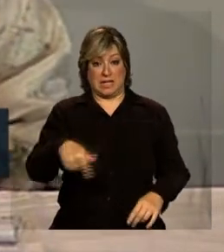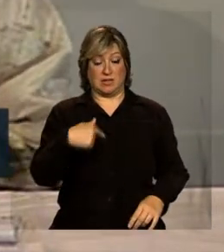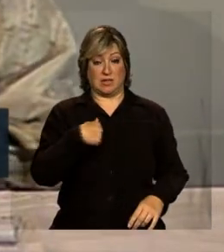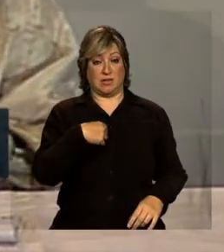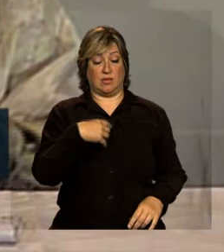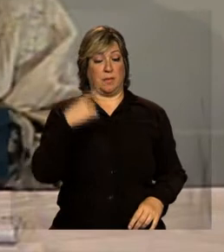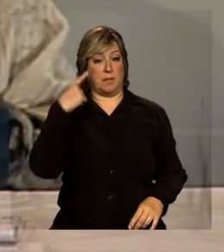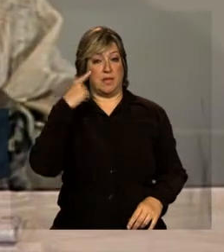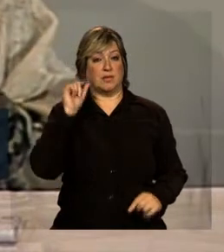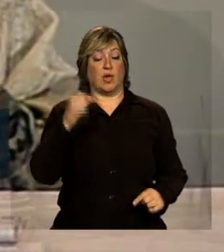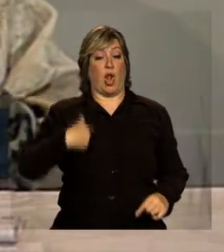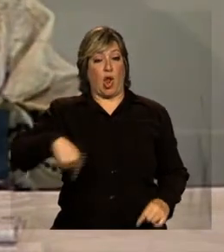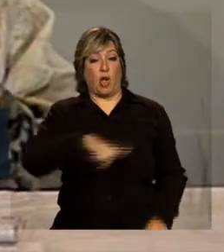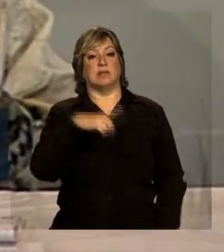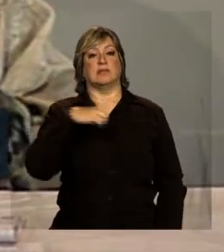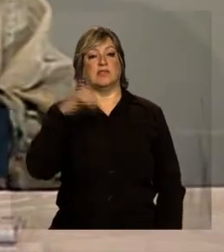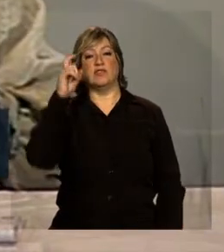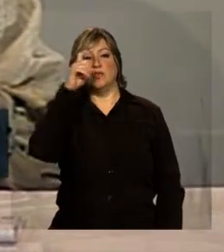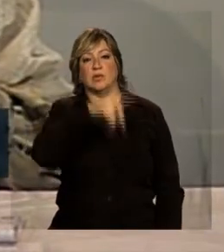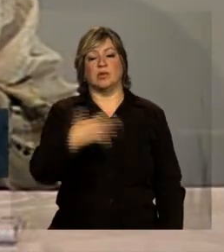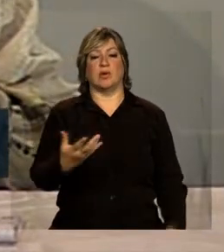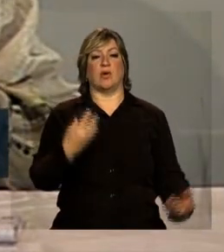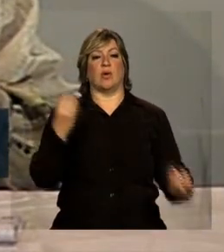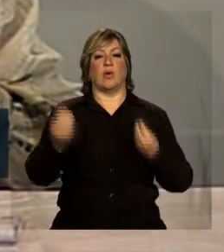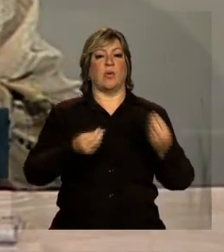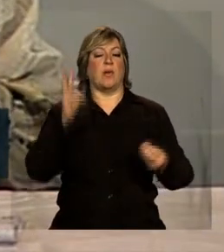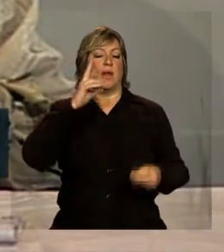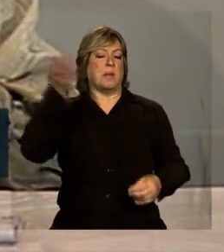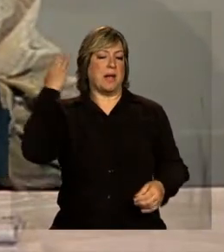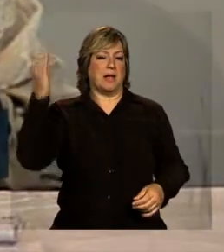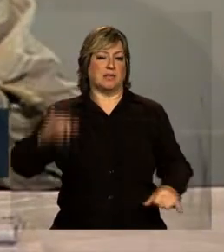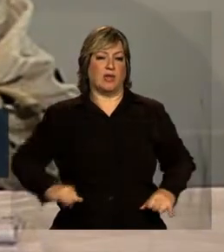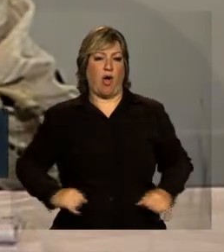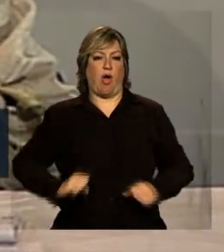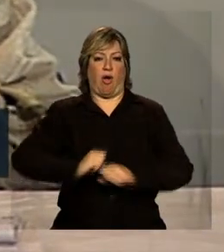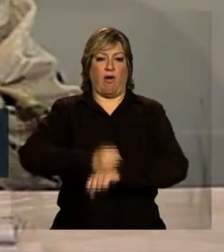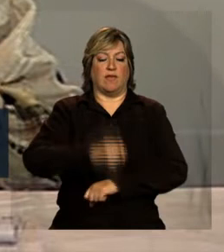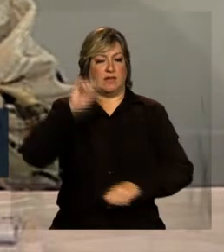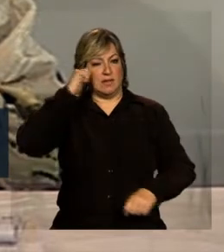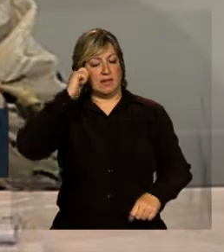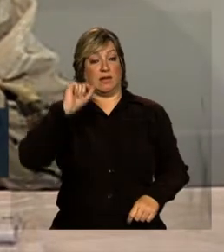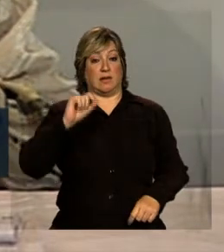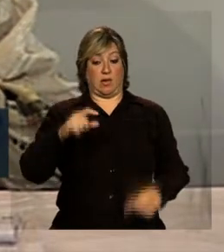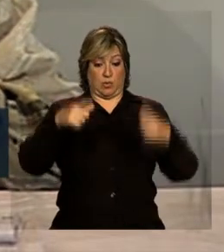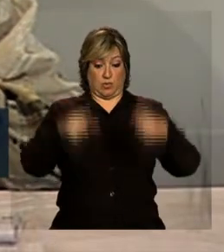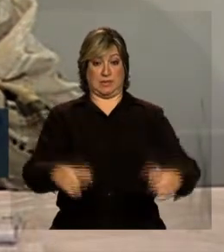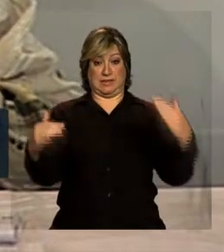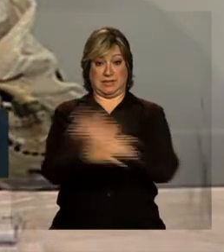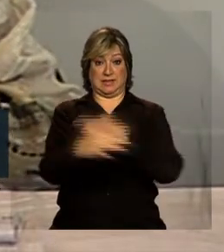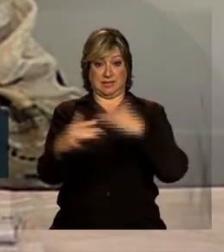essa dimensão da nossa dificuldade de lidar com o passado escravo. Quer dizer, o centro do Rio de Janeiro,